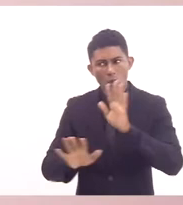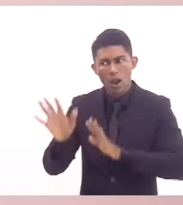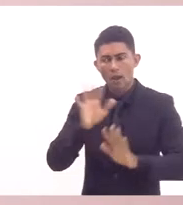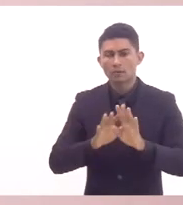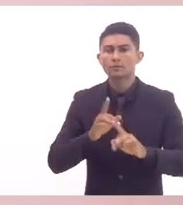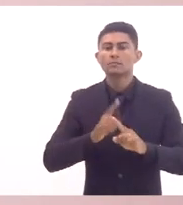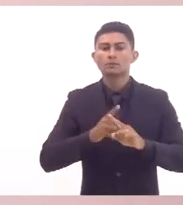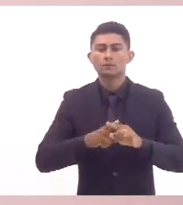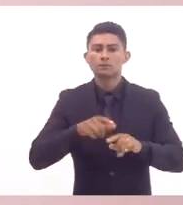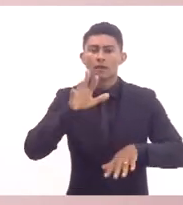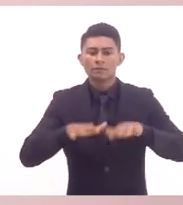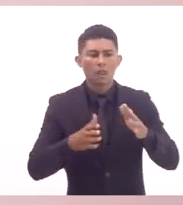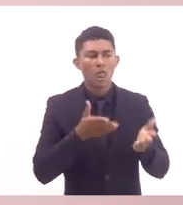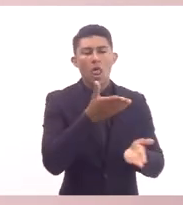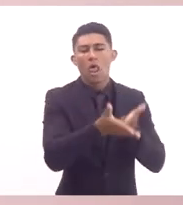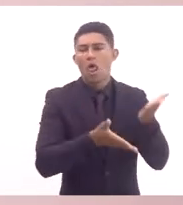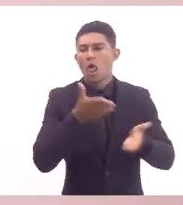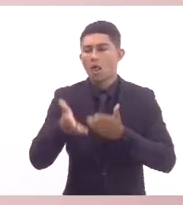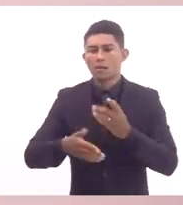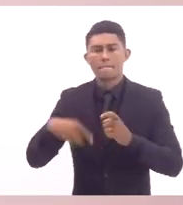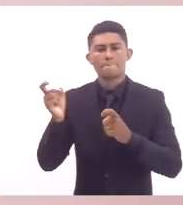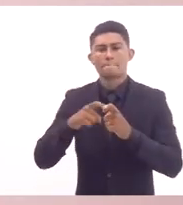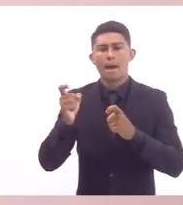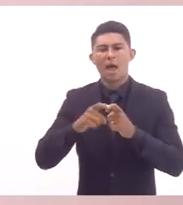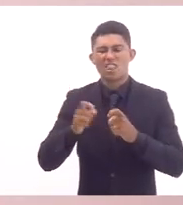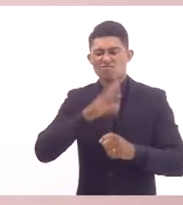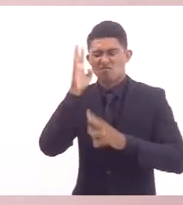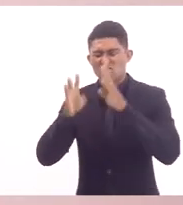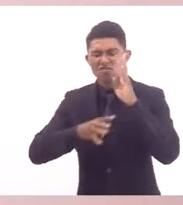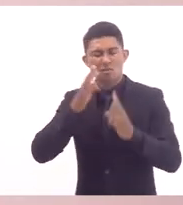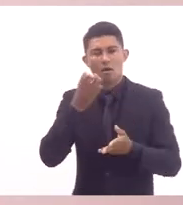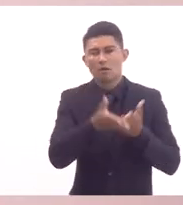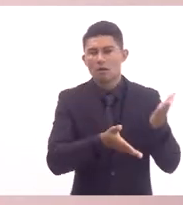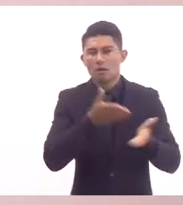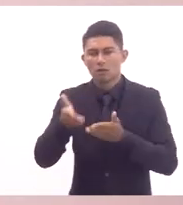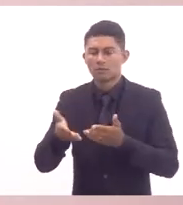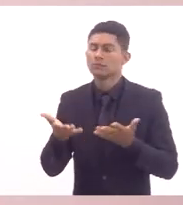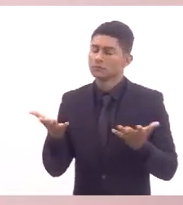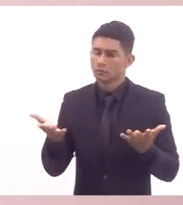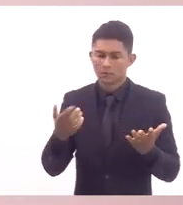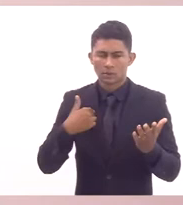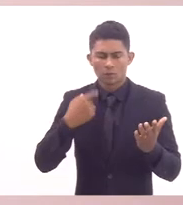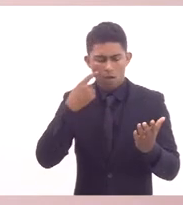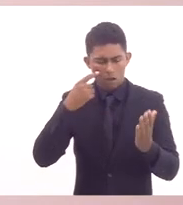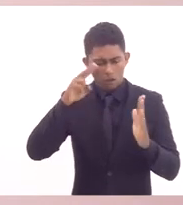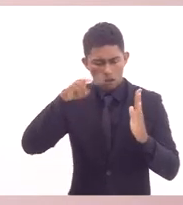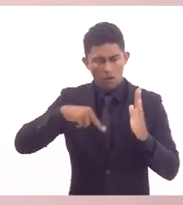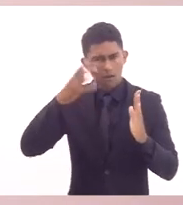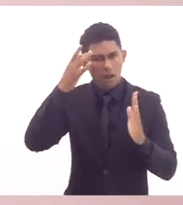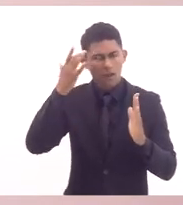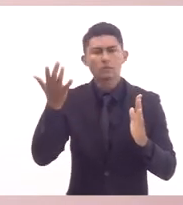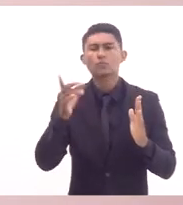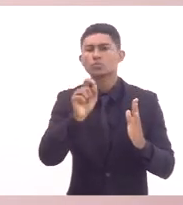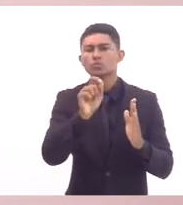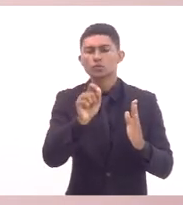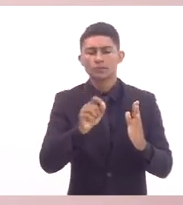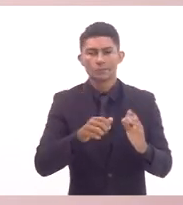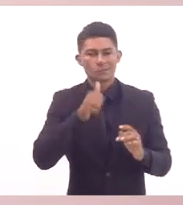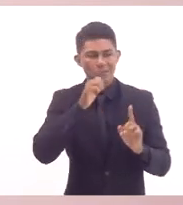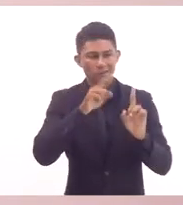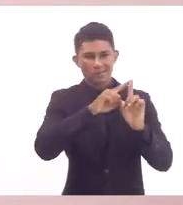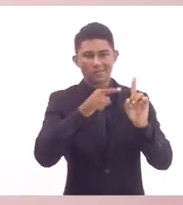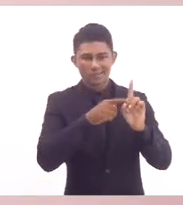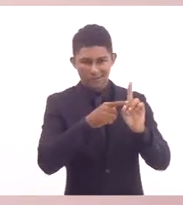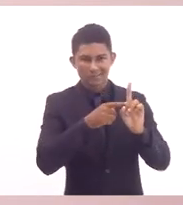práticas ou condutas médicas não com sentidas eu entendo que o pré-natal é o momento das mulheres